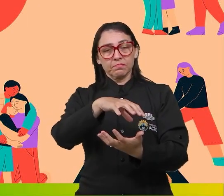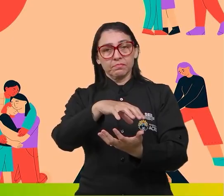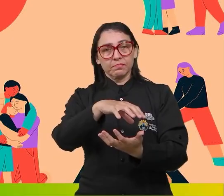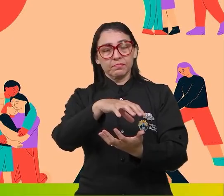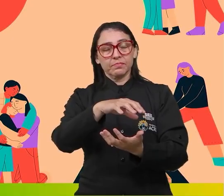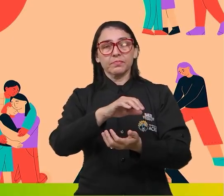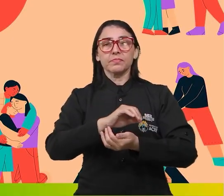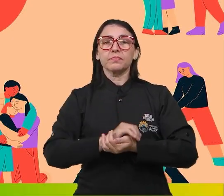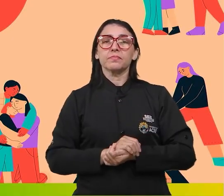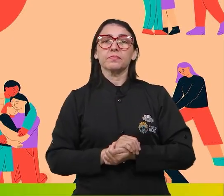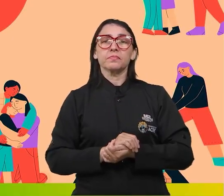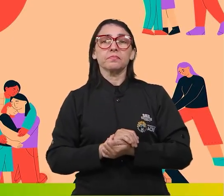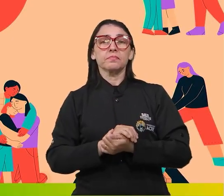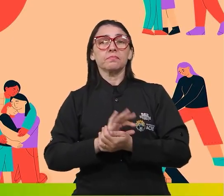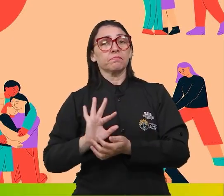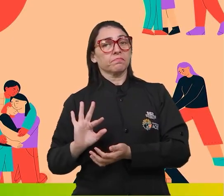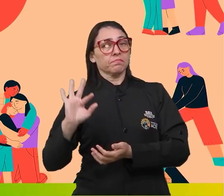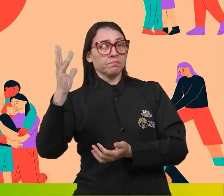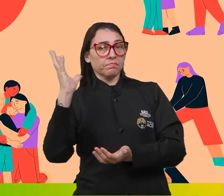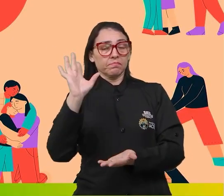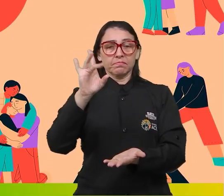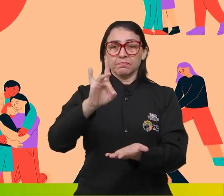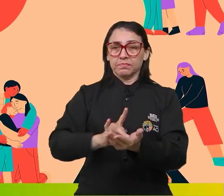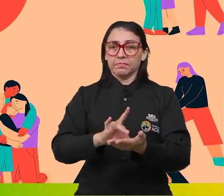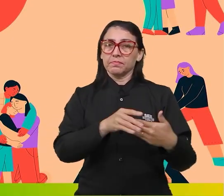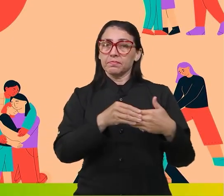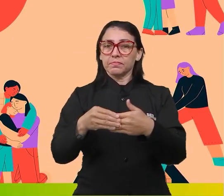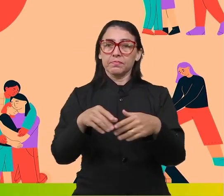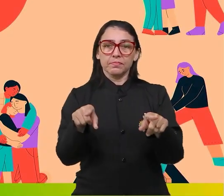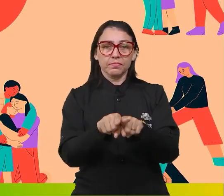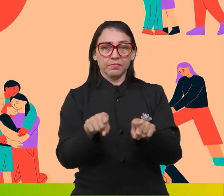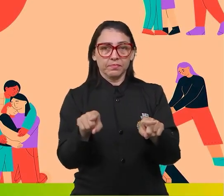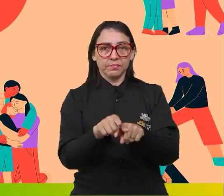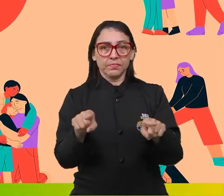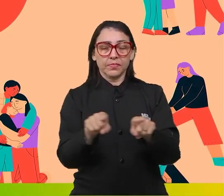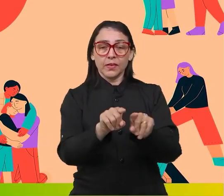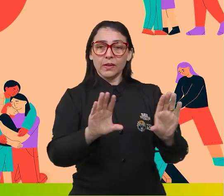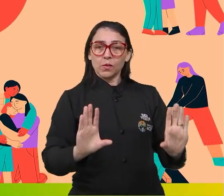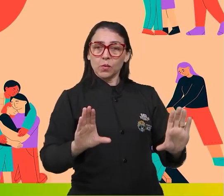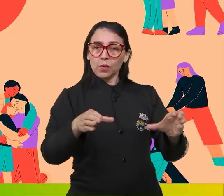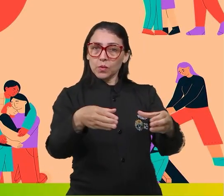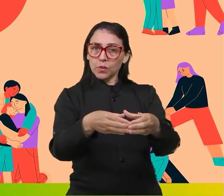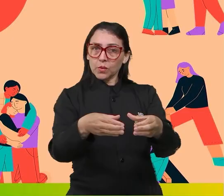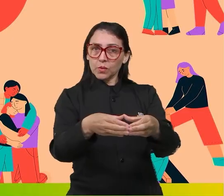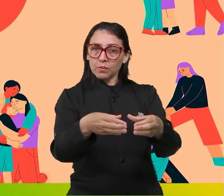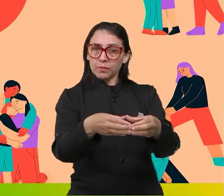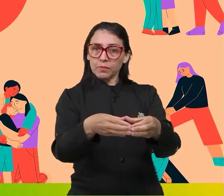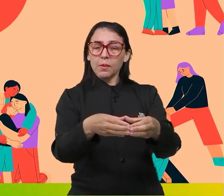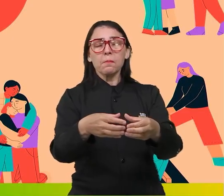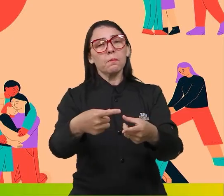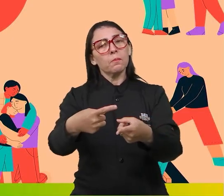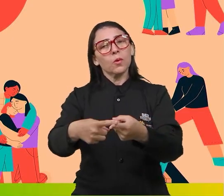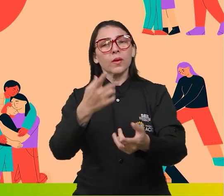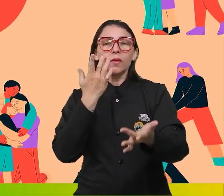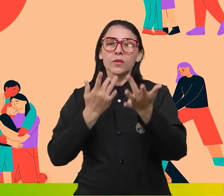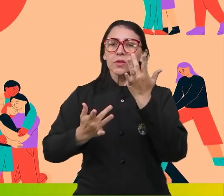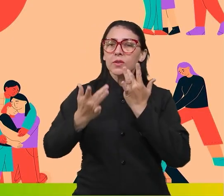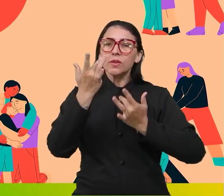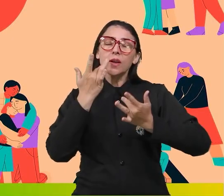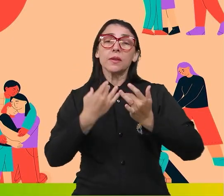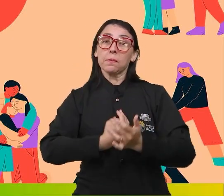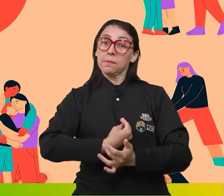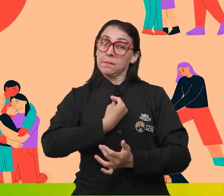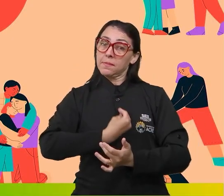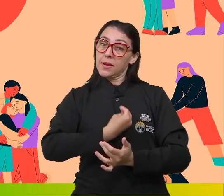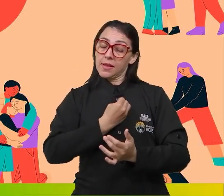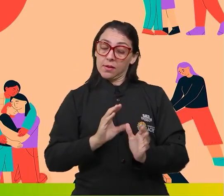sua realidade. Isso traz também a coletividade, porque é um teatro que se faz